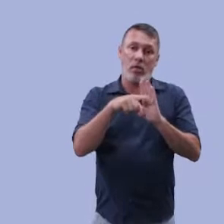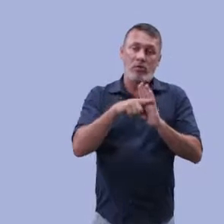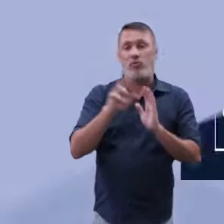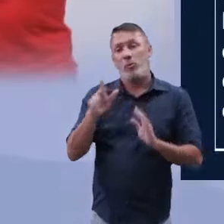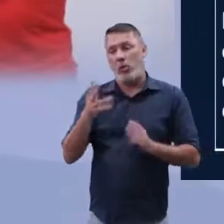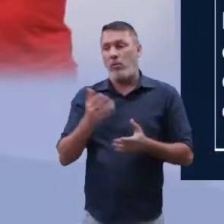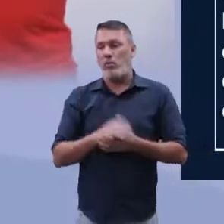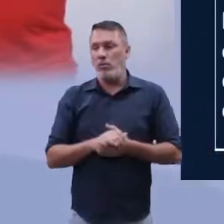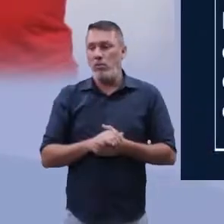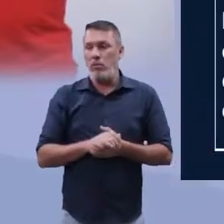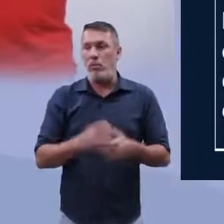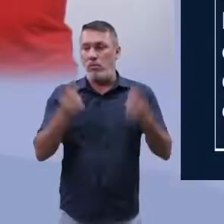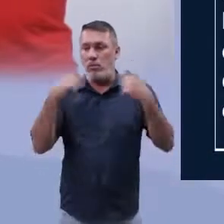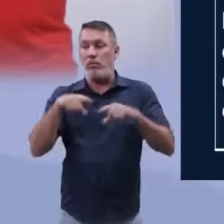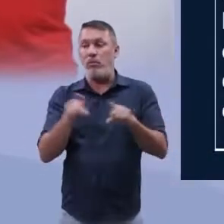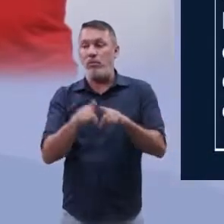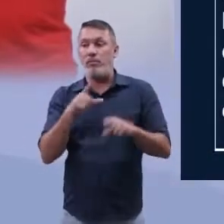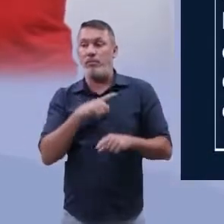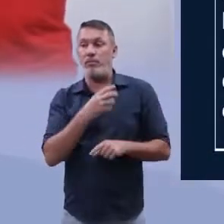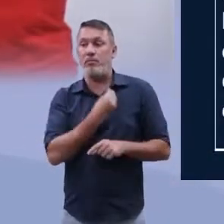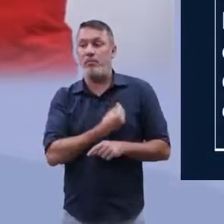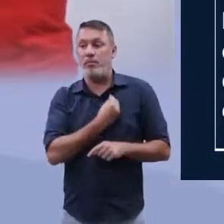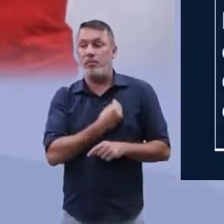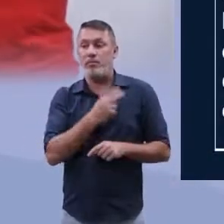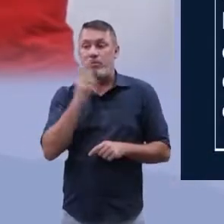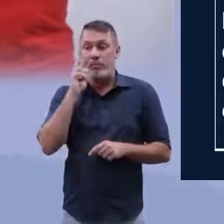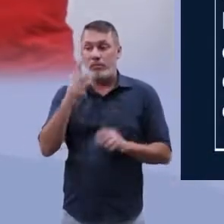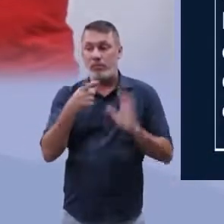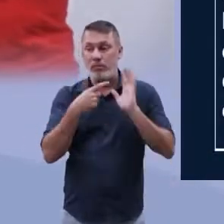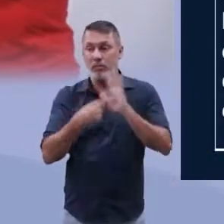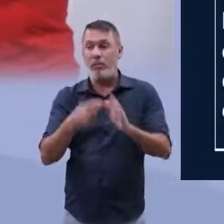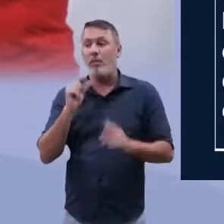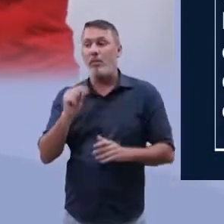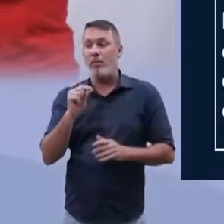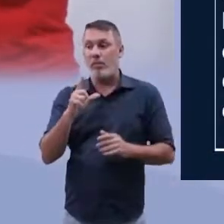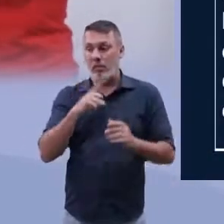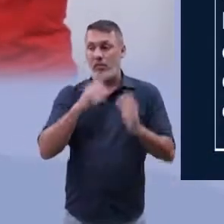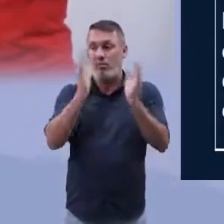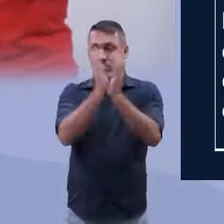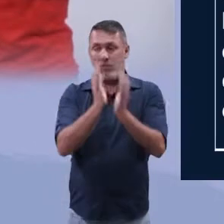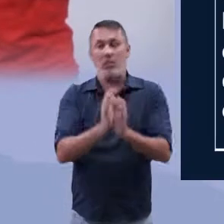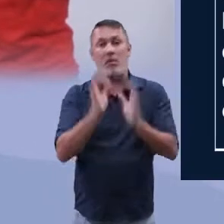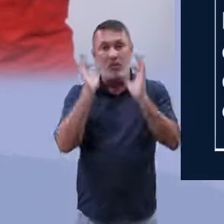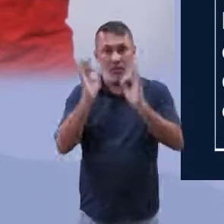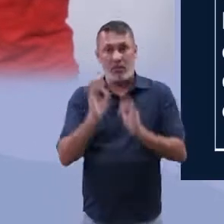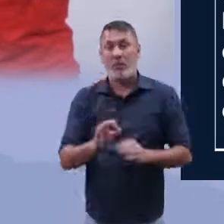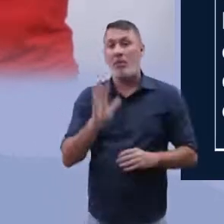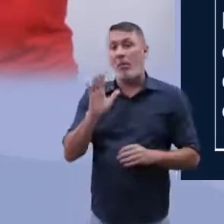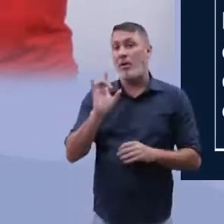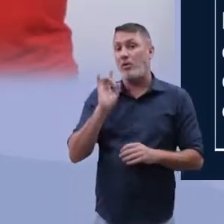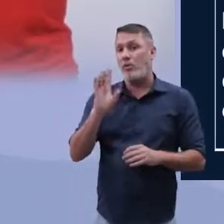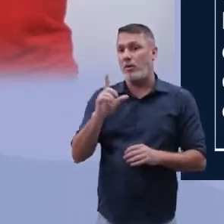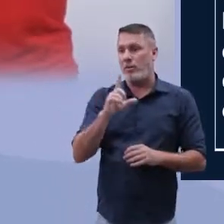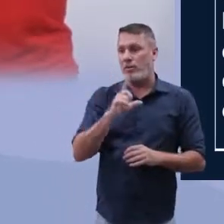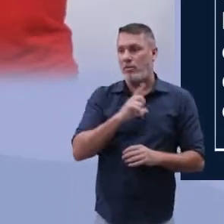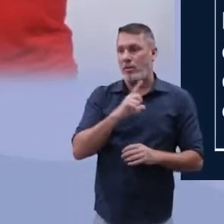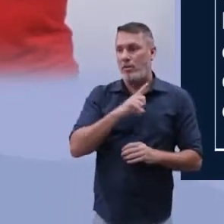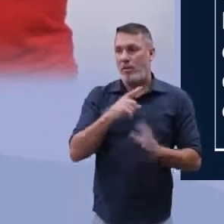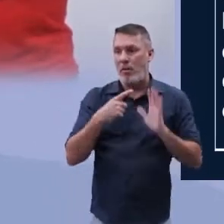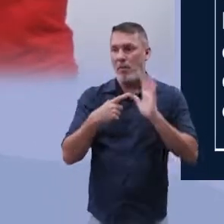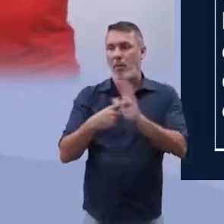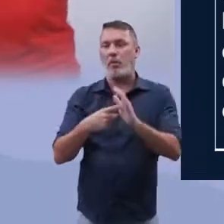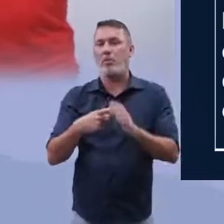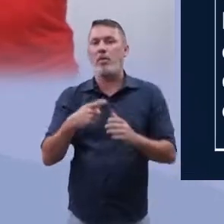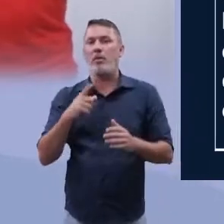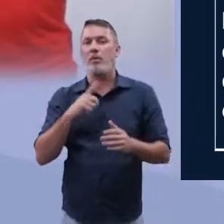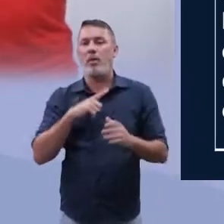não. Bom, a gente tem a presença aí do either, né? O either quer dizer também. Só que não podemos